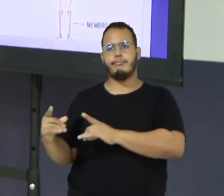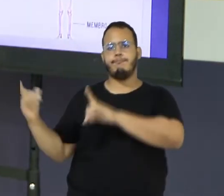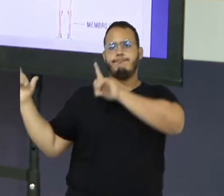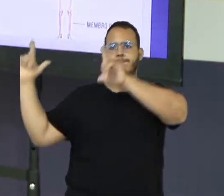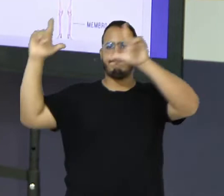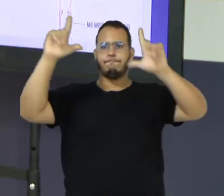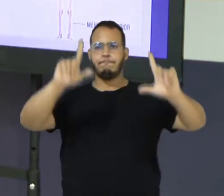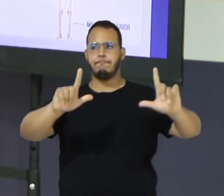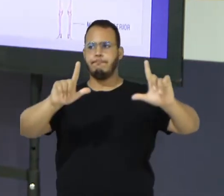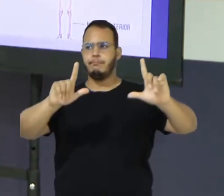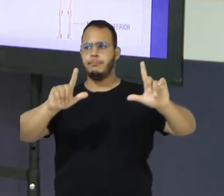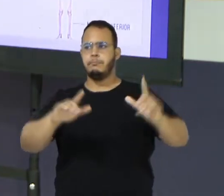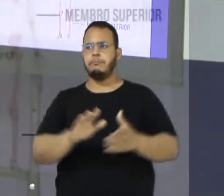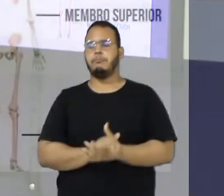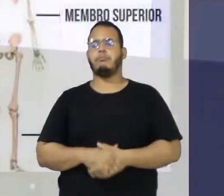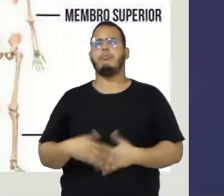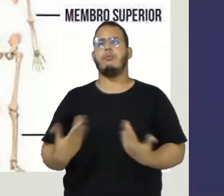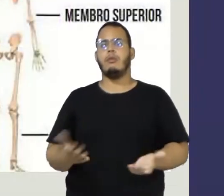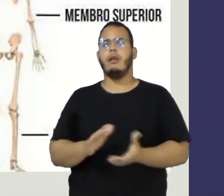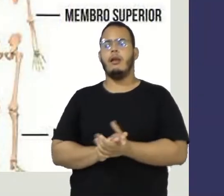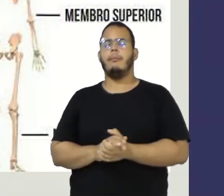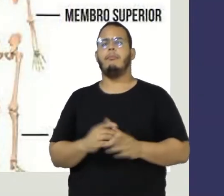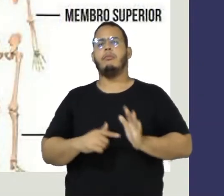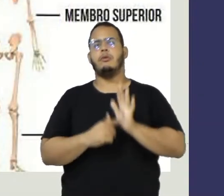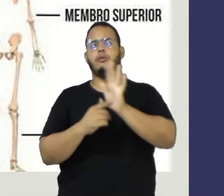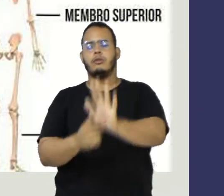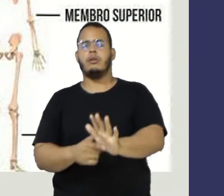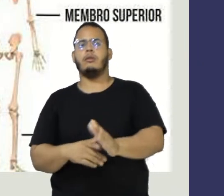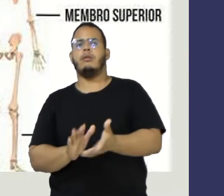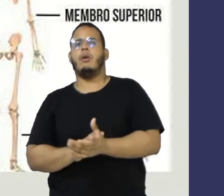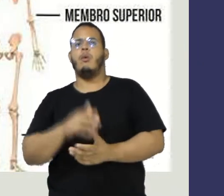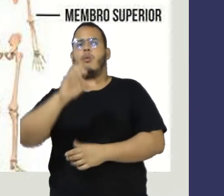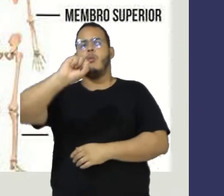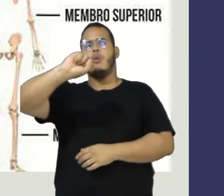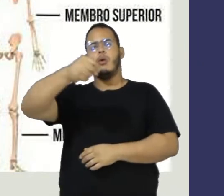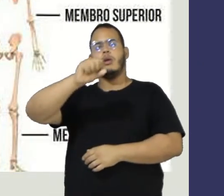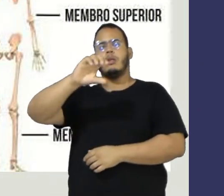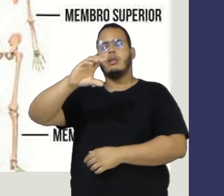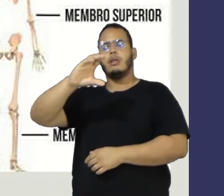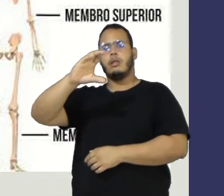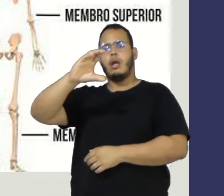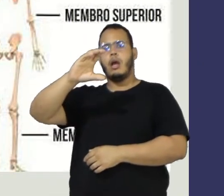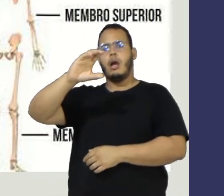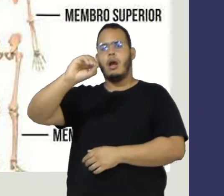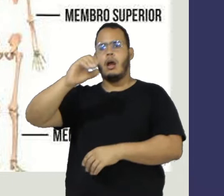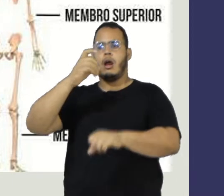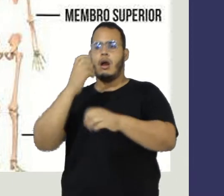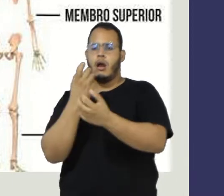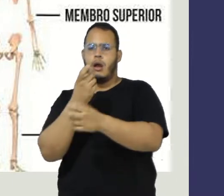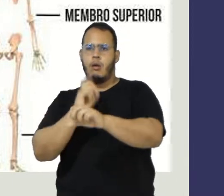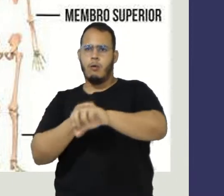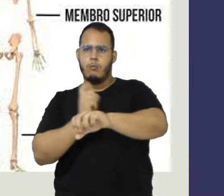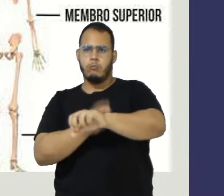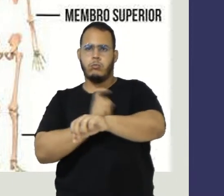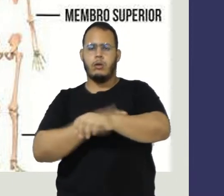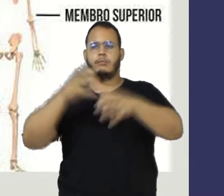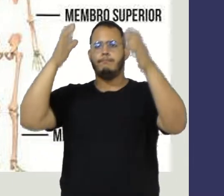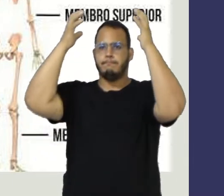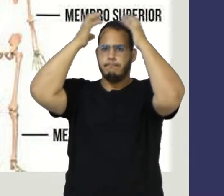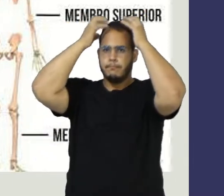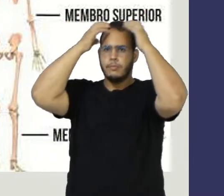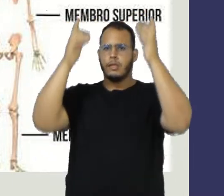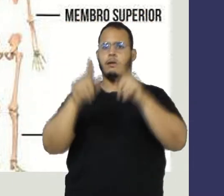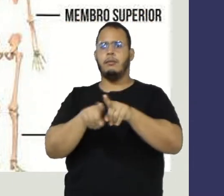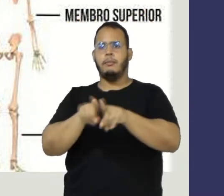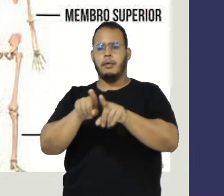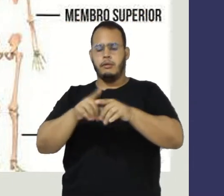axial, a gente vai estar dizendo aí que ele é formado por 80 ossos e é composto pelos ossos que formam a cabeça, a caixa